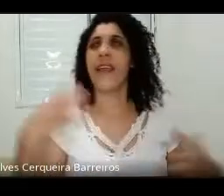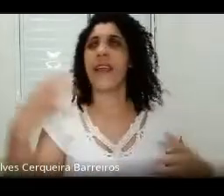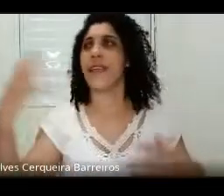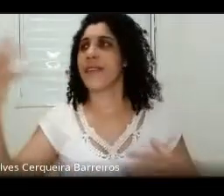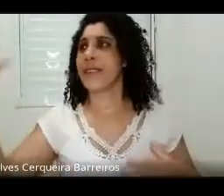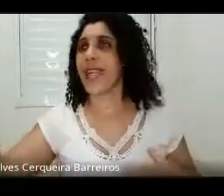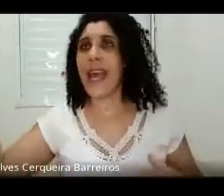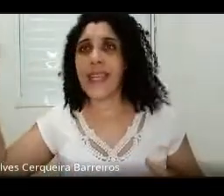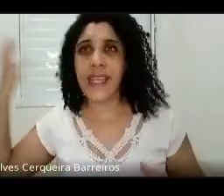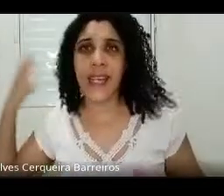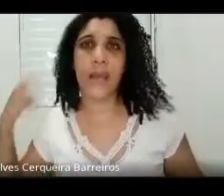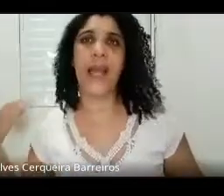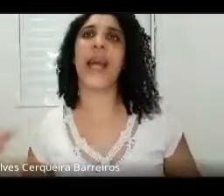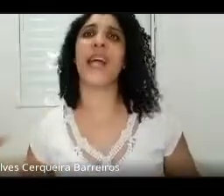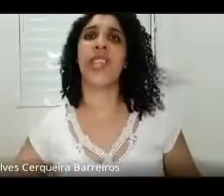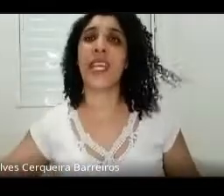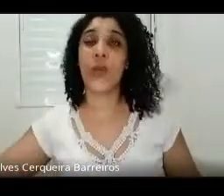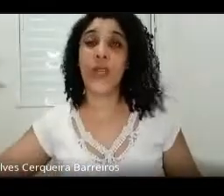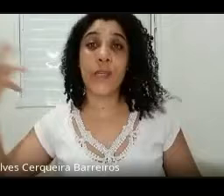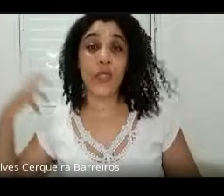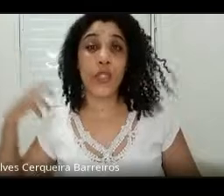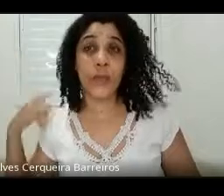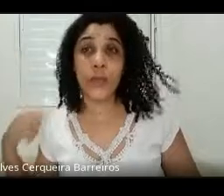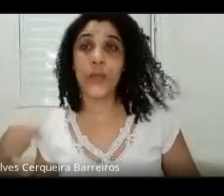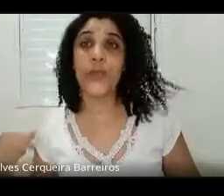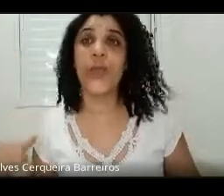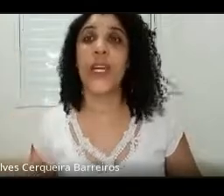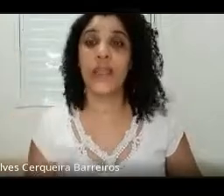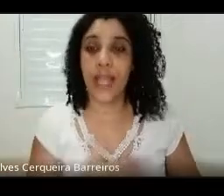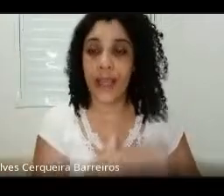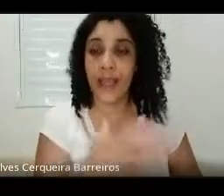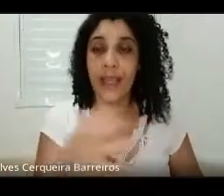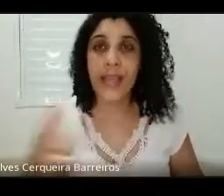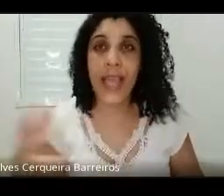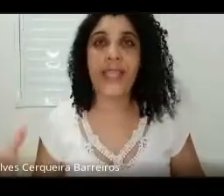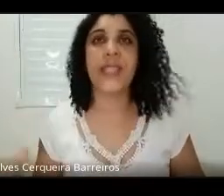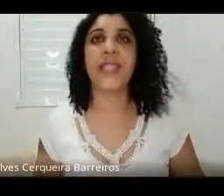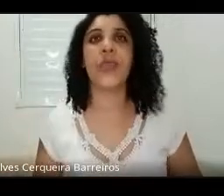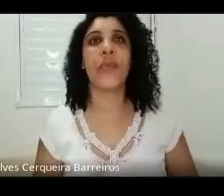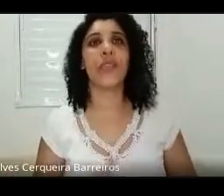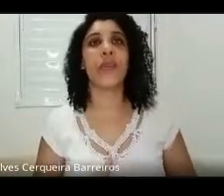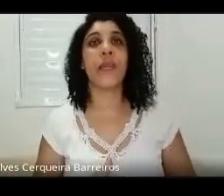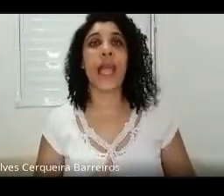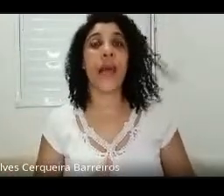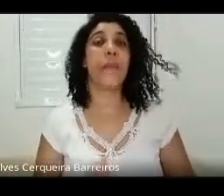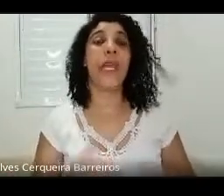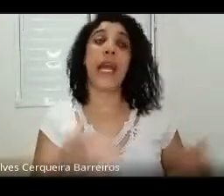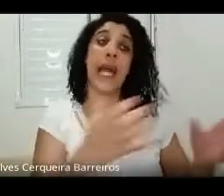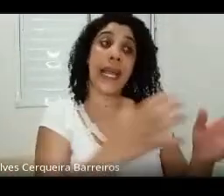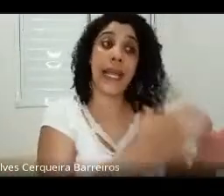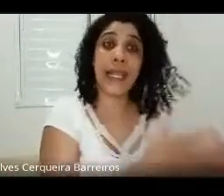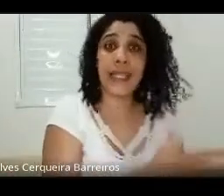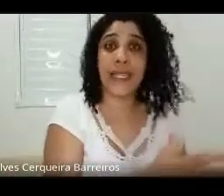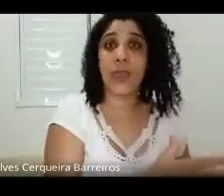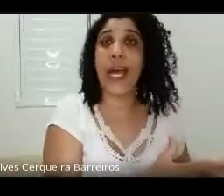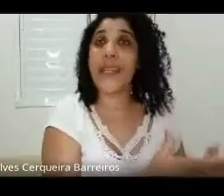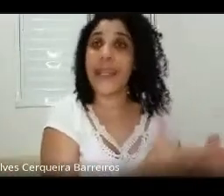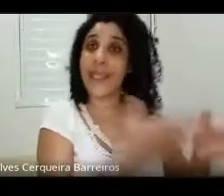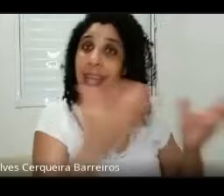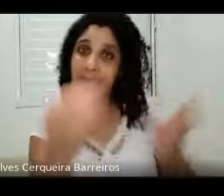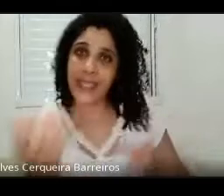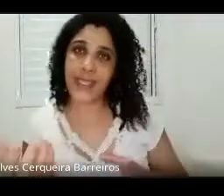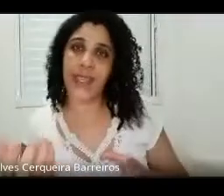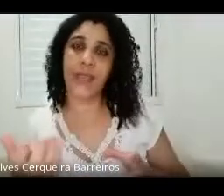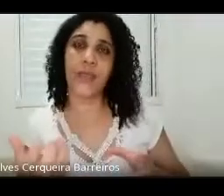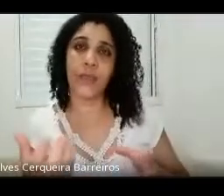já traz aquela bagagem, né? Aquele conhecimento de mundo delas ali do ambiente familiar. Aquela criança surda